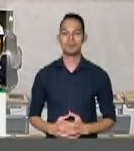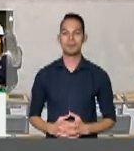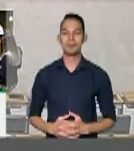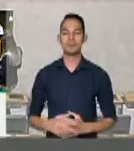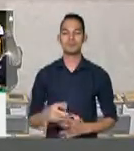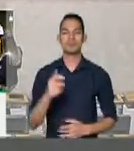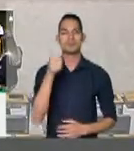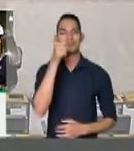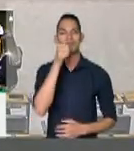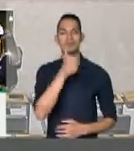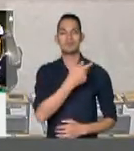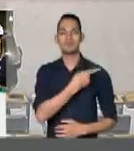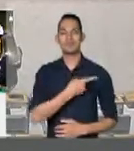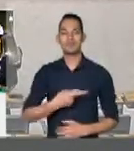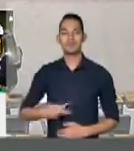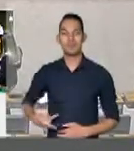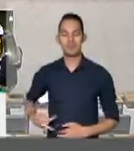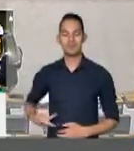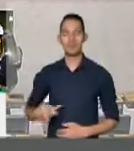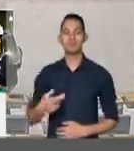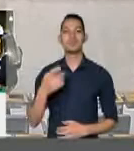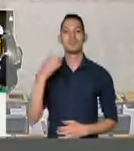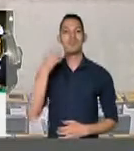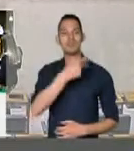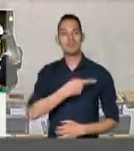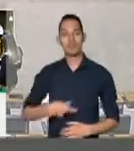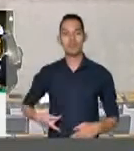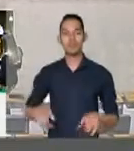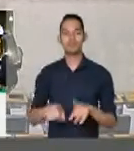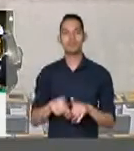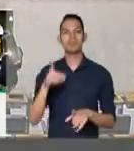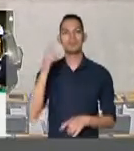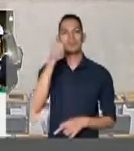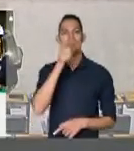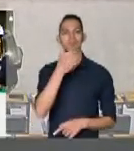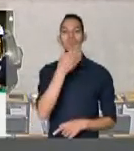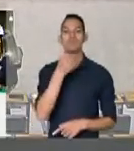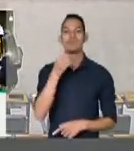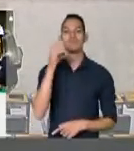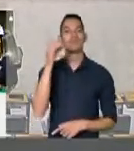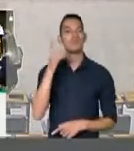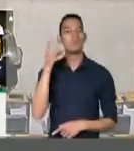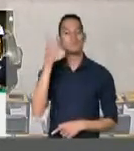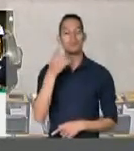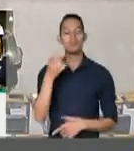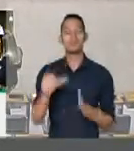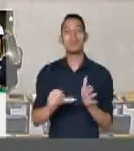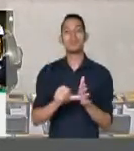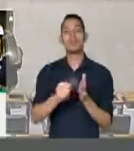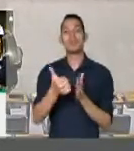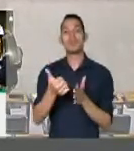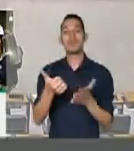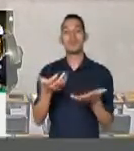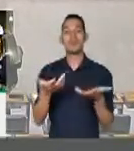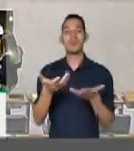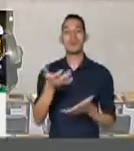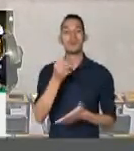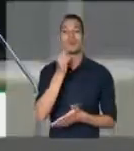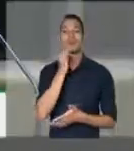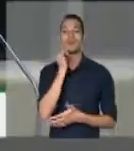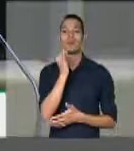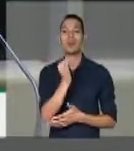Senhora Presidenta, senhoras e senhores deputados, primeiro eu quero fazer um registro,